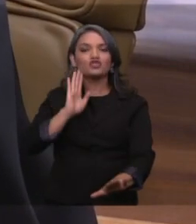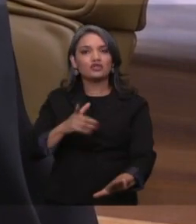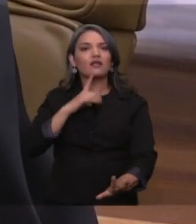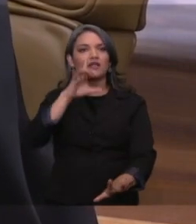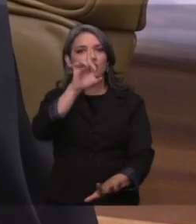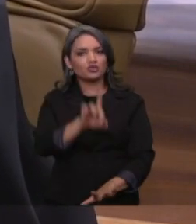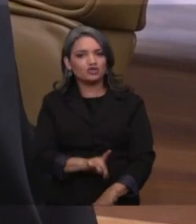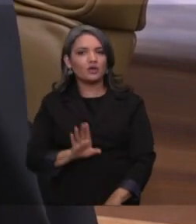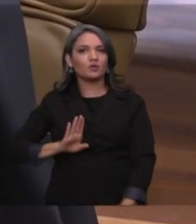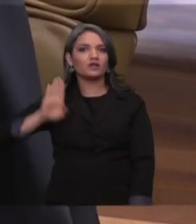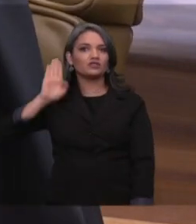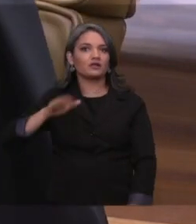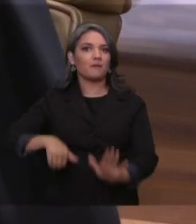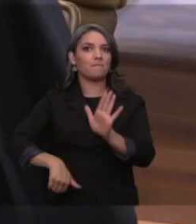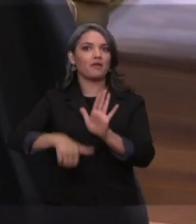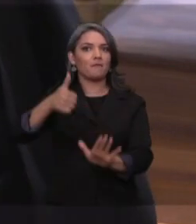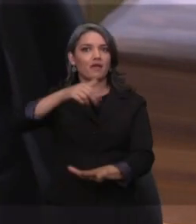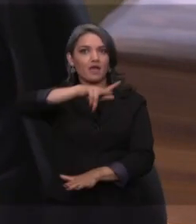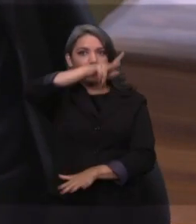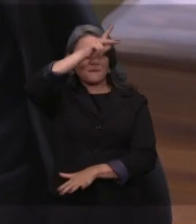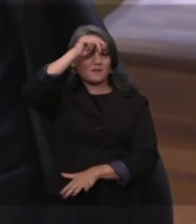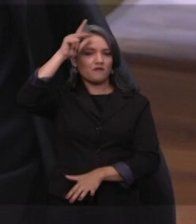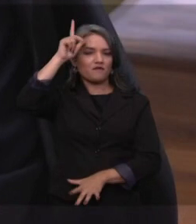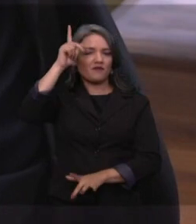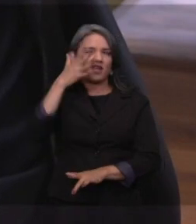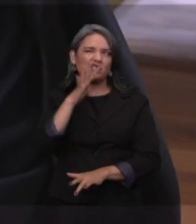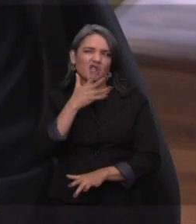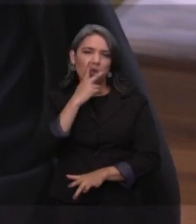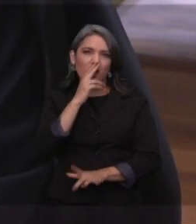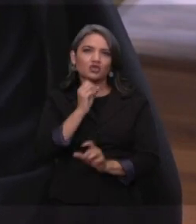prefeita que se elege, salvo engano, em